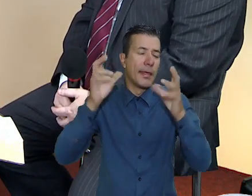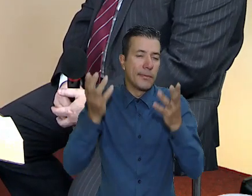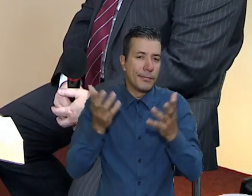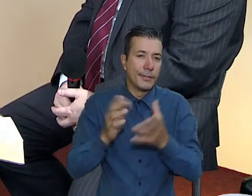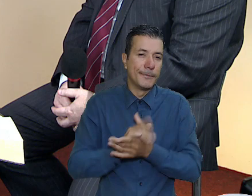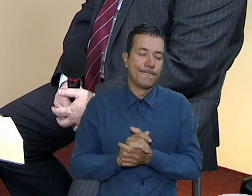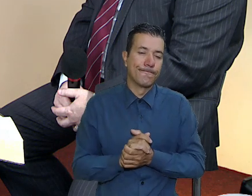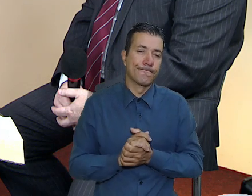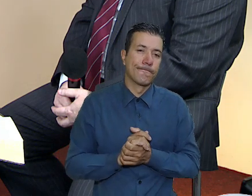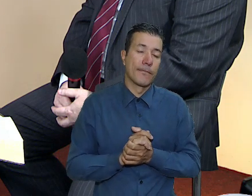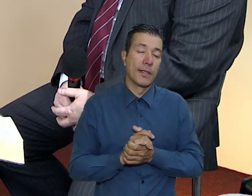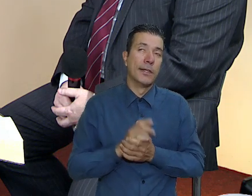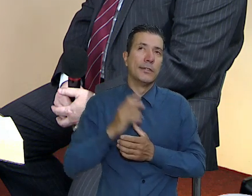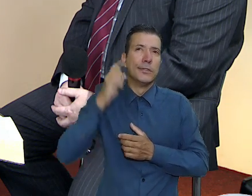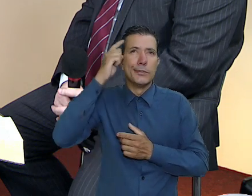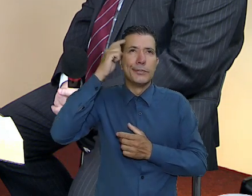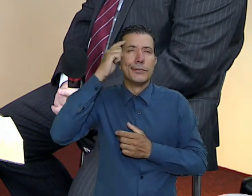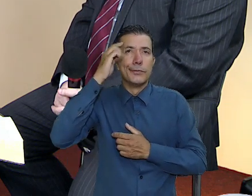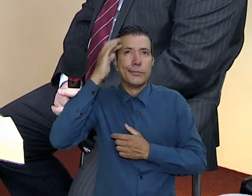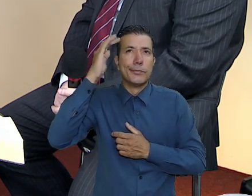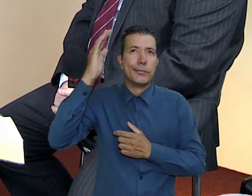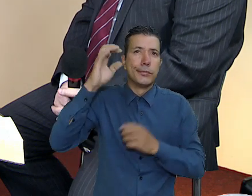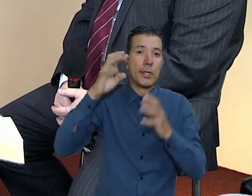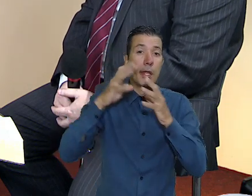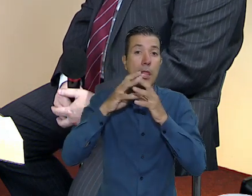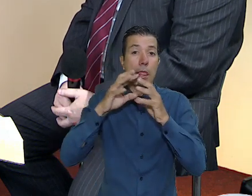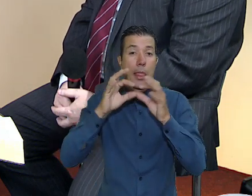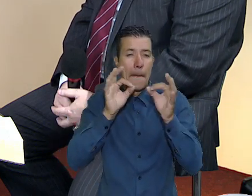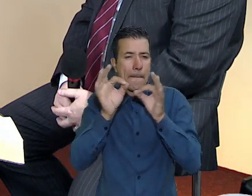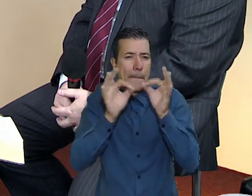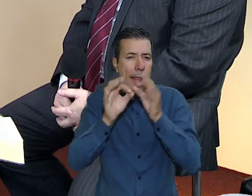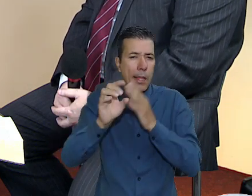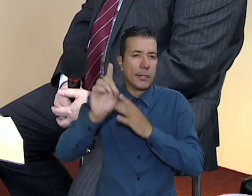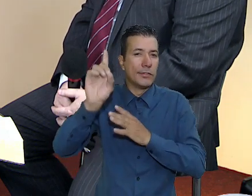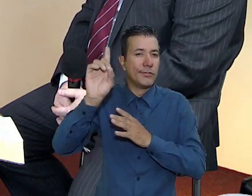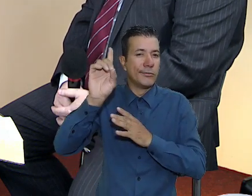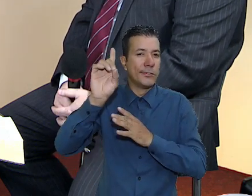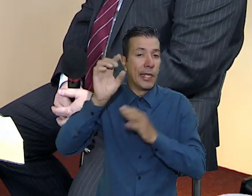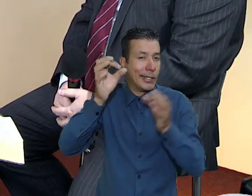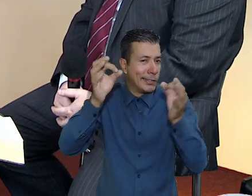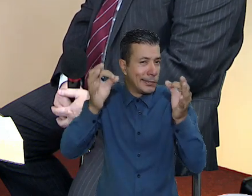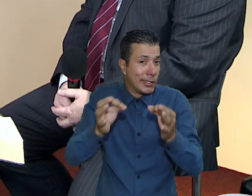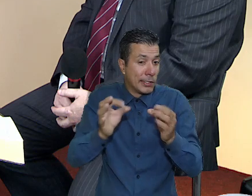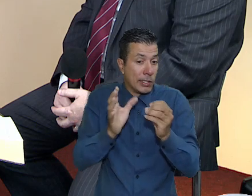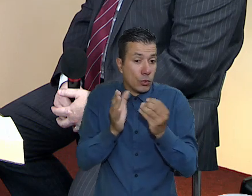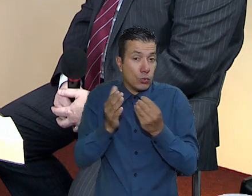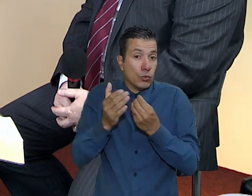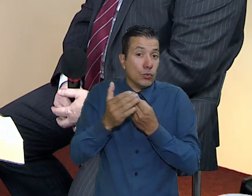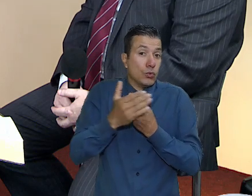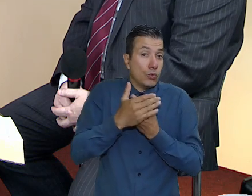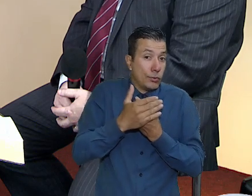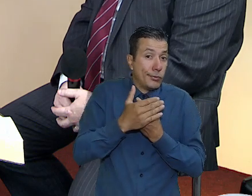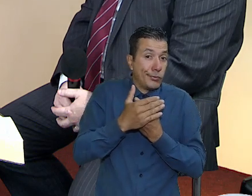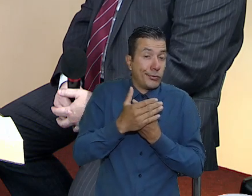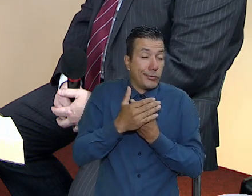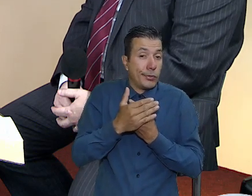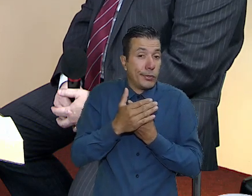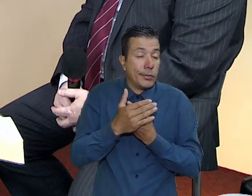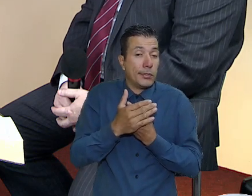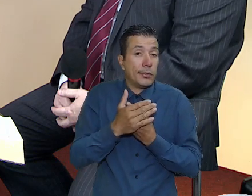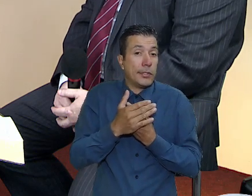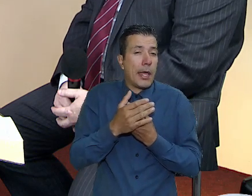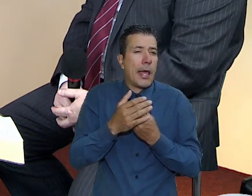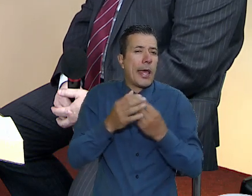nós somos lançados diante do plano de Deus. Nós temos encontrado realmente certeza, segurança e a